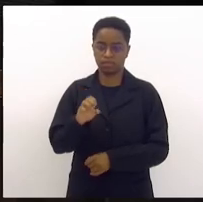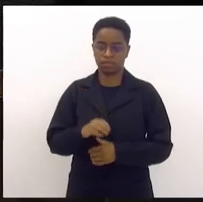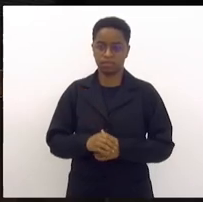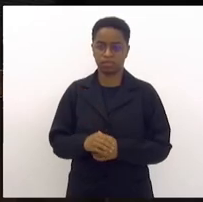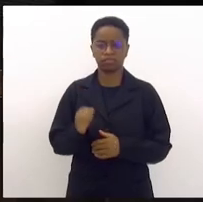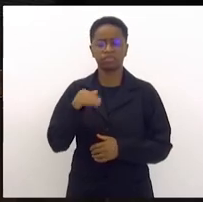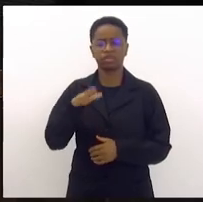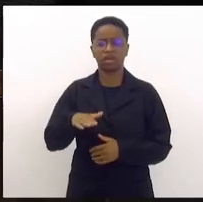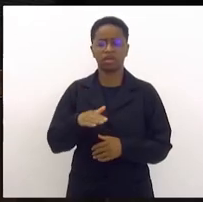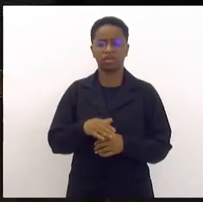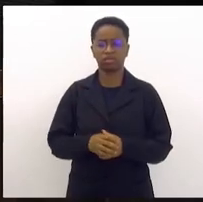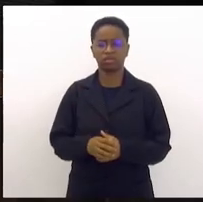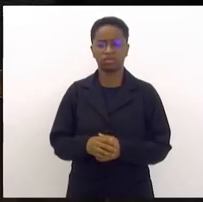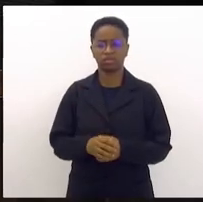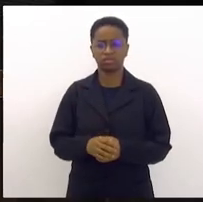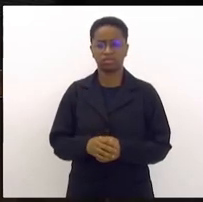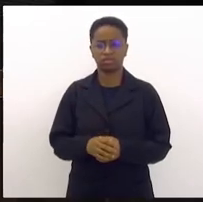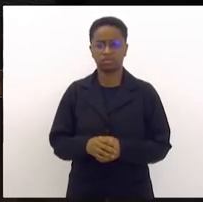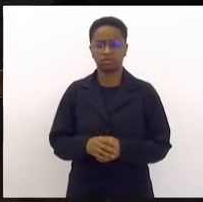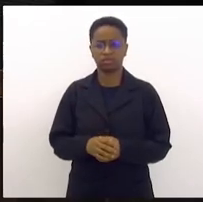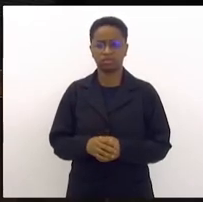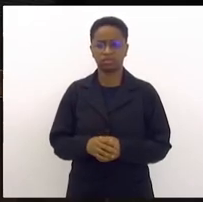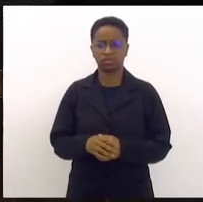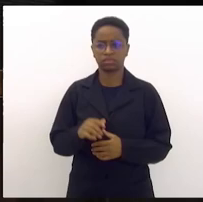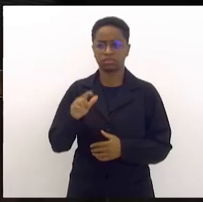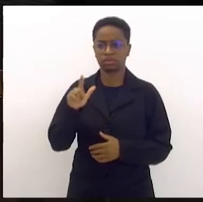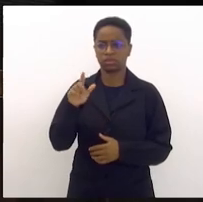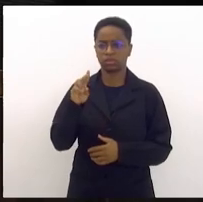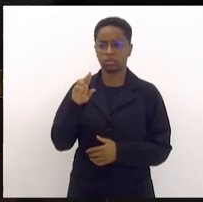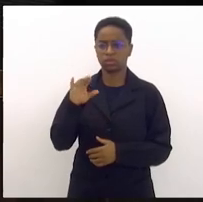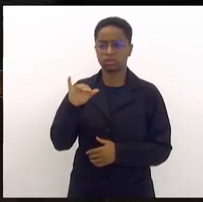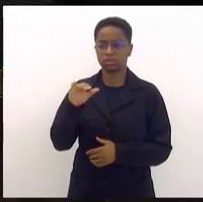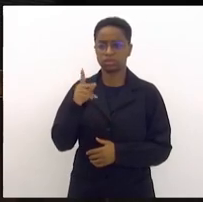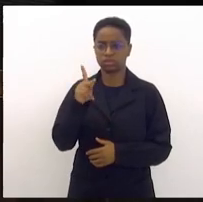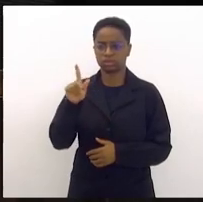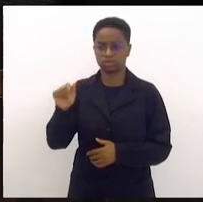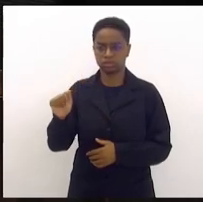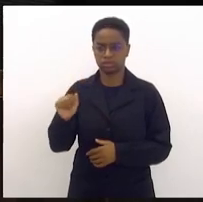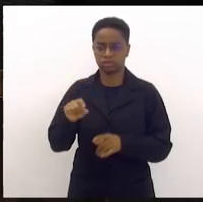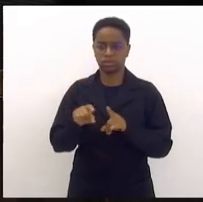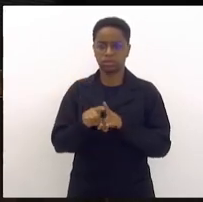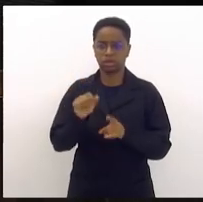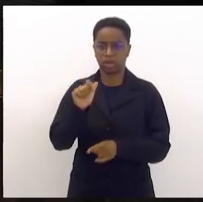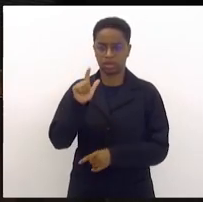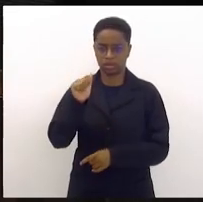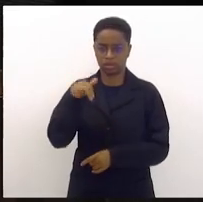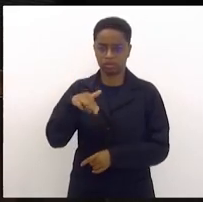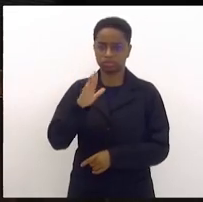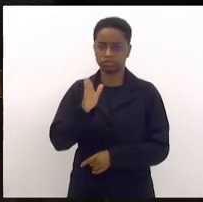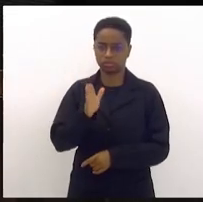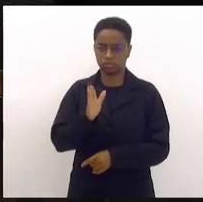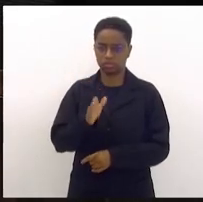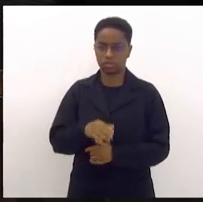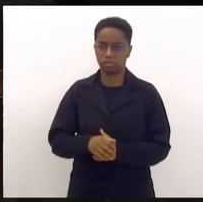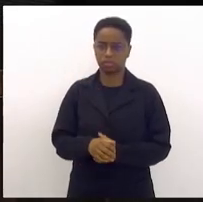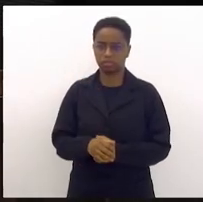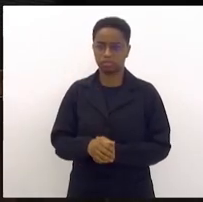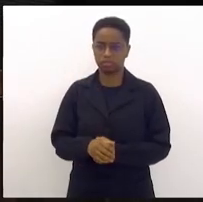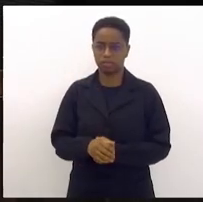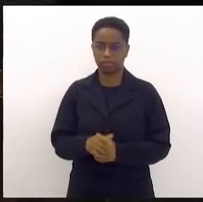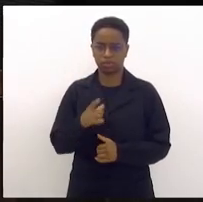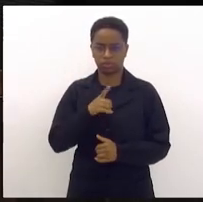quem foi mais? A deputada Lucinha, só o Alan já consignei. Teve mais